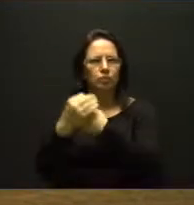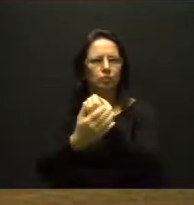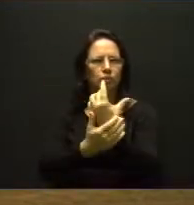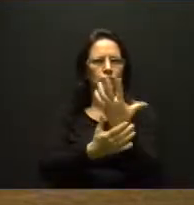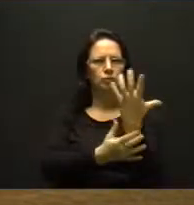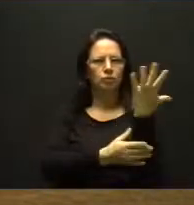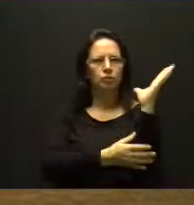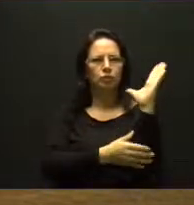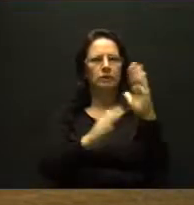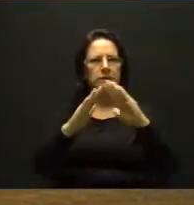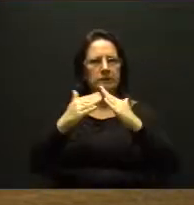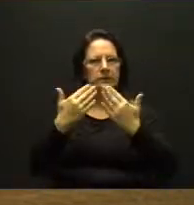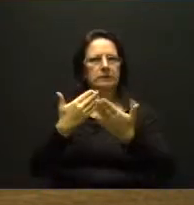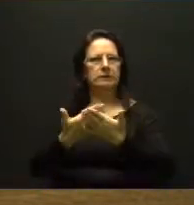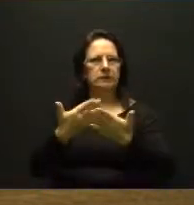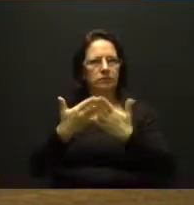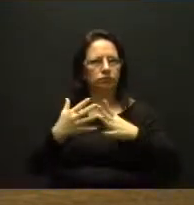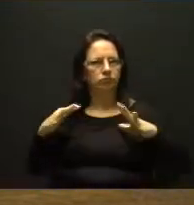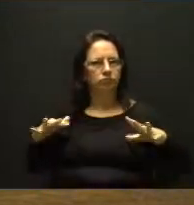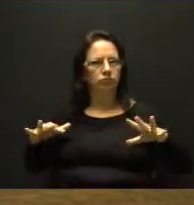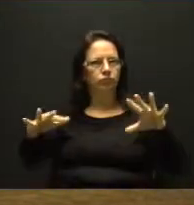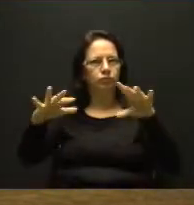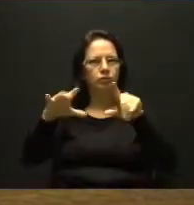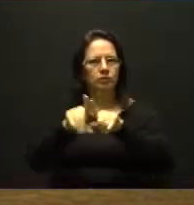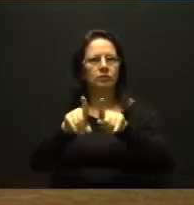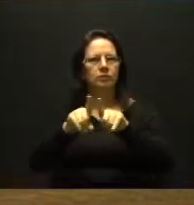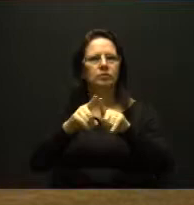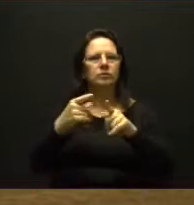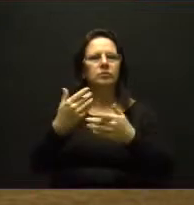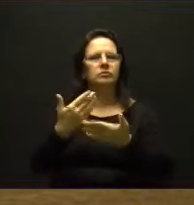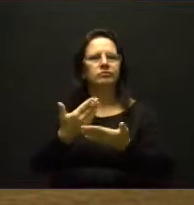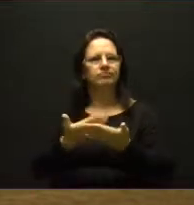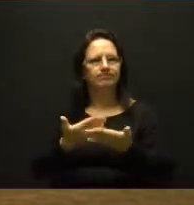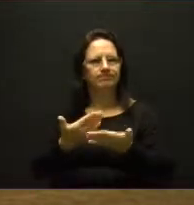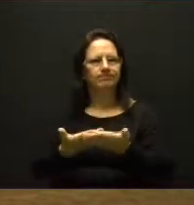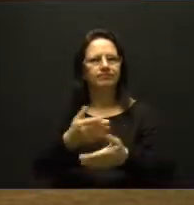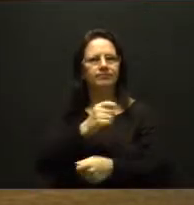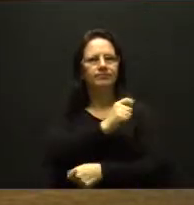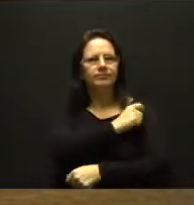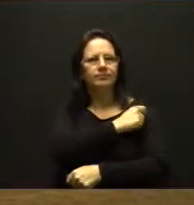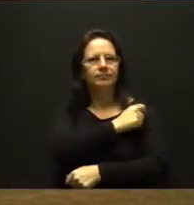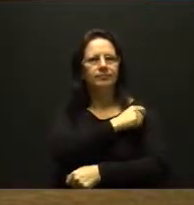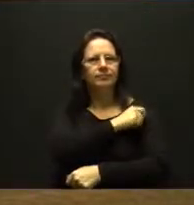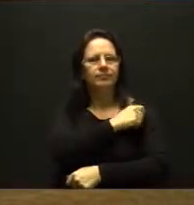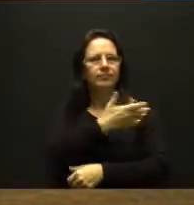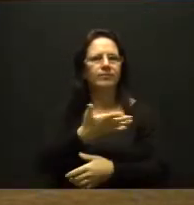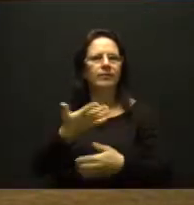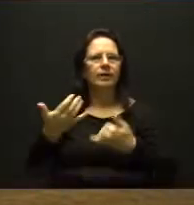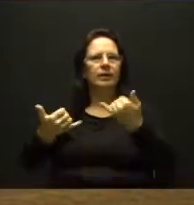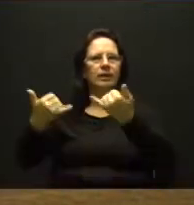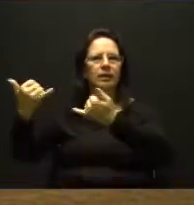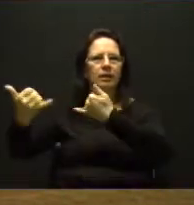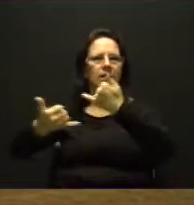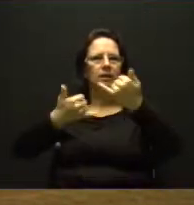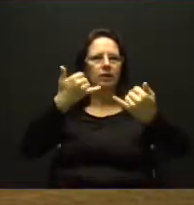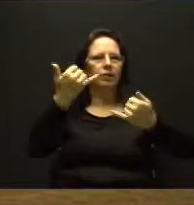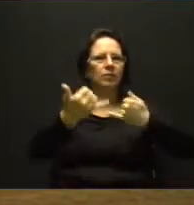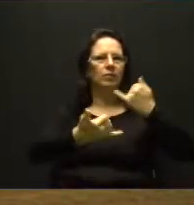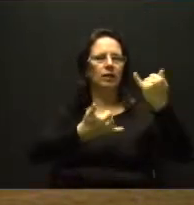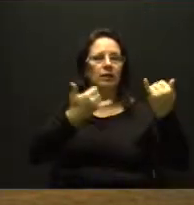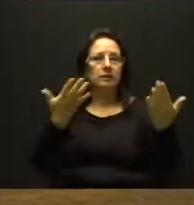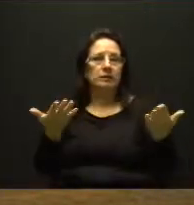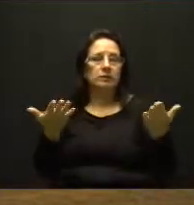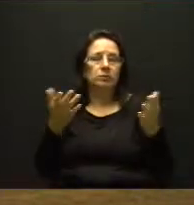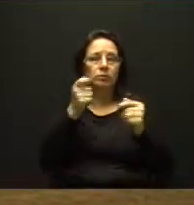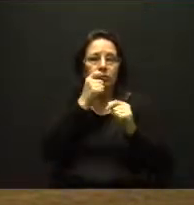unidade é uma escola que atende às crianças onde local que essas crianças deve brincar elas não podem sair da sala